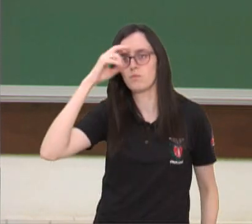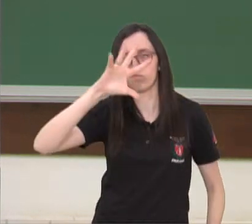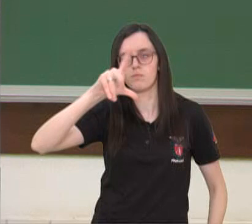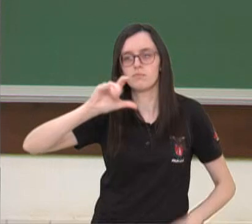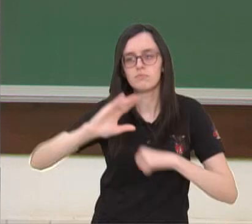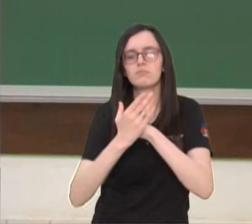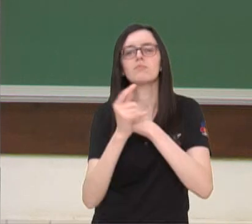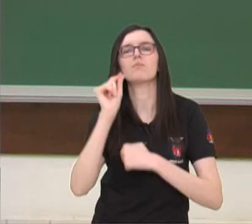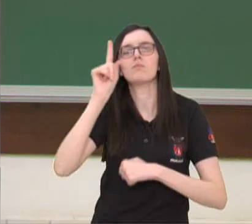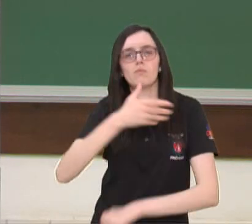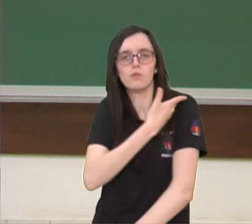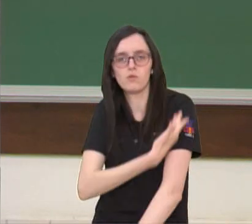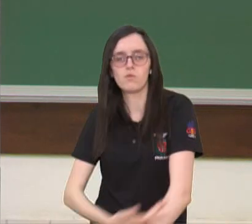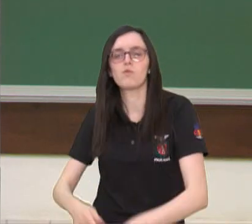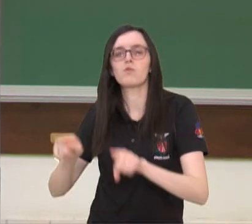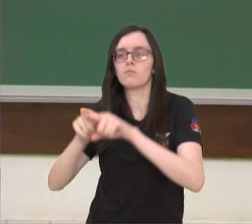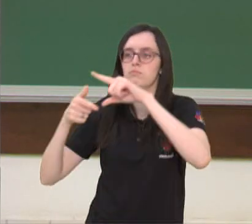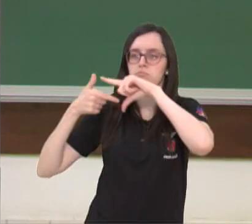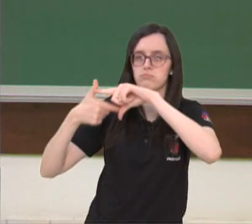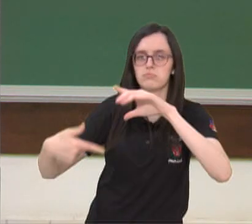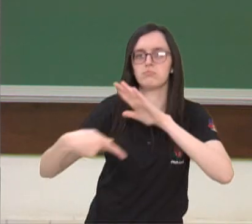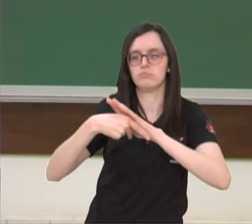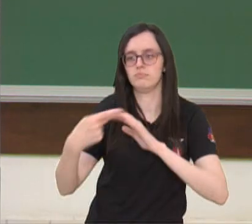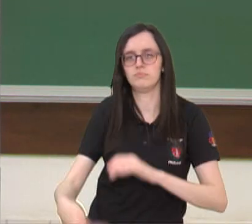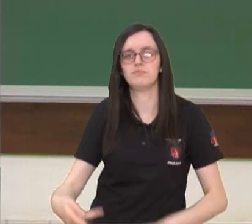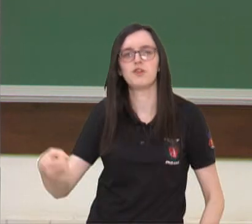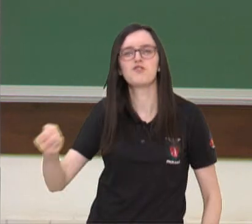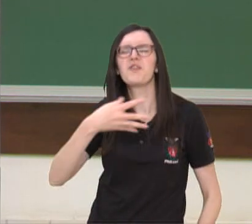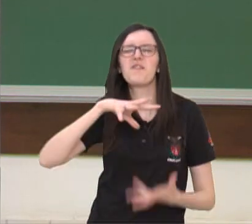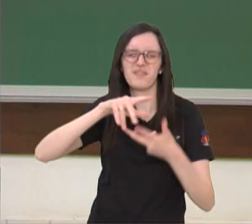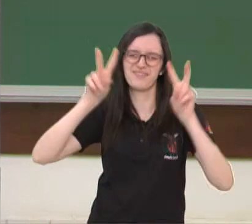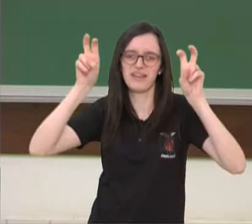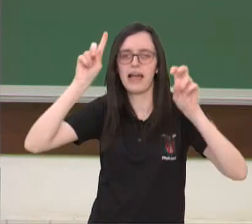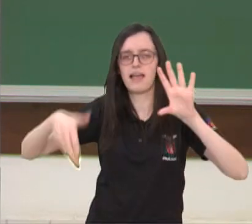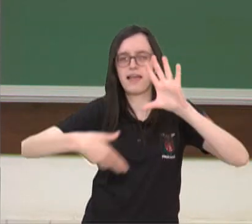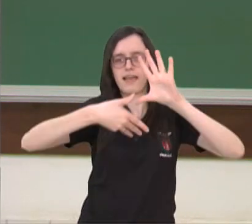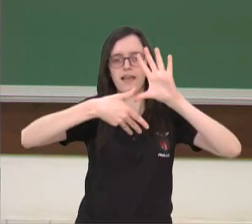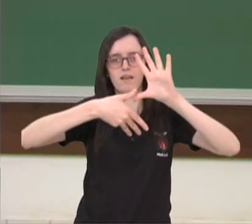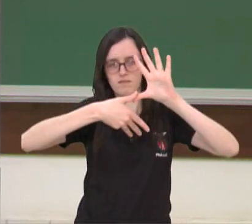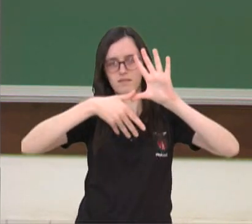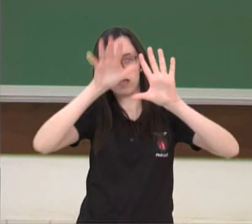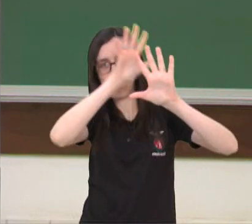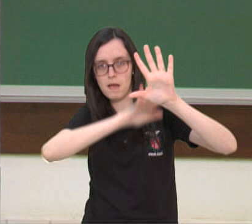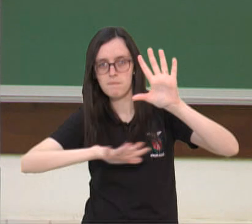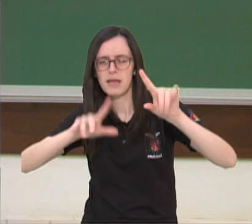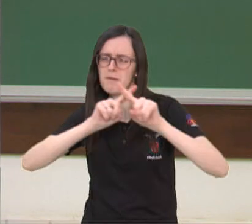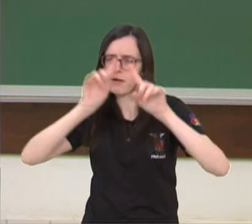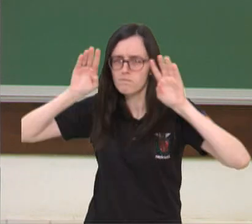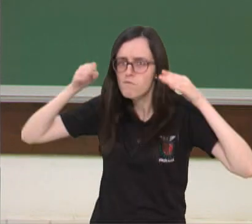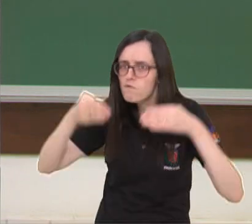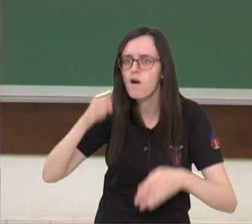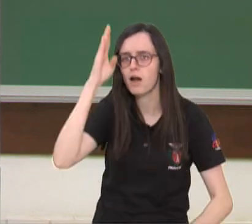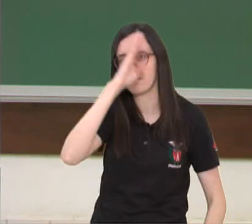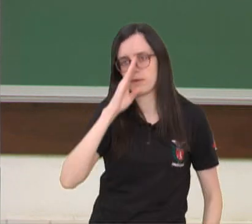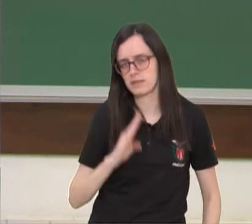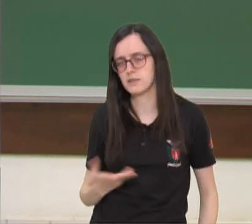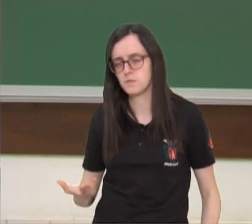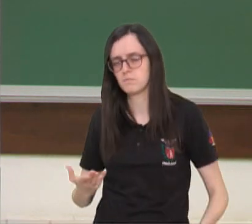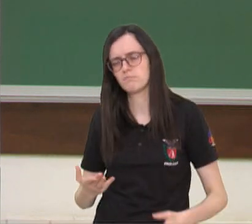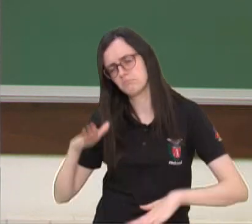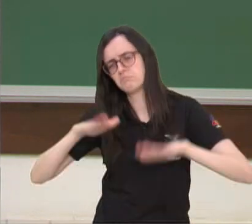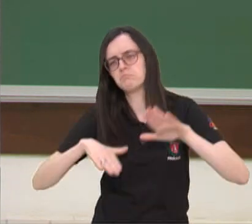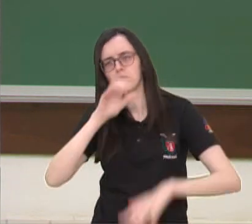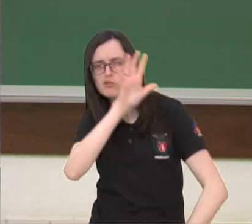contribuiu para com costumes e tradições no Novo Mundo. Aí especificamente falando do Brasil, né, e da América como um